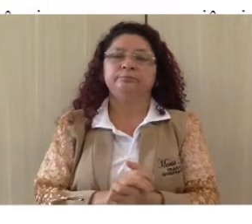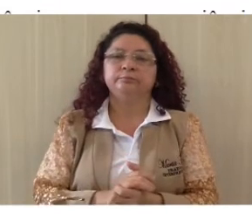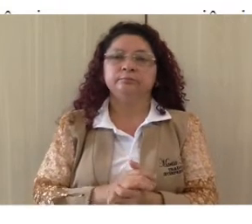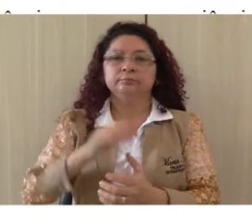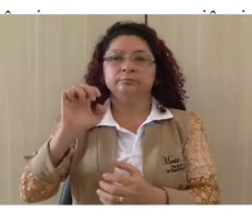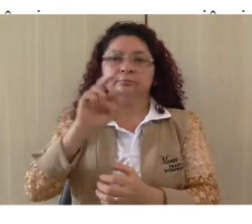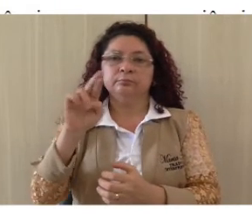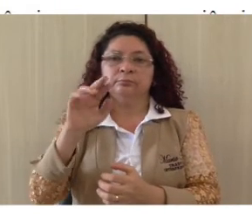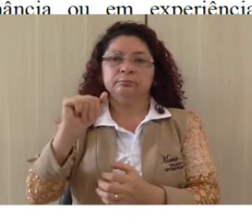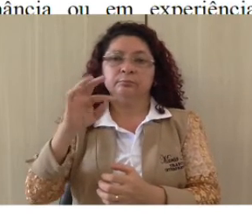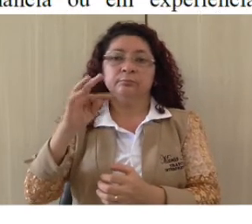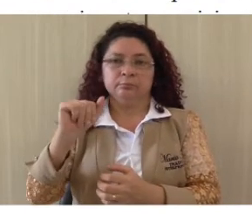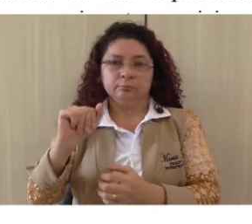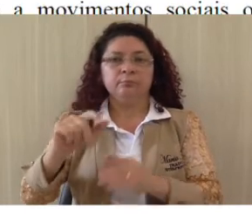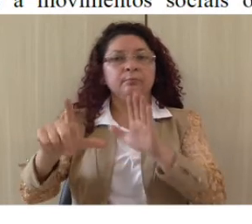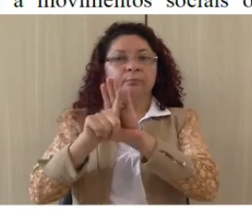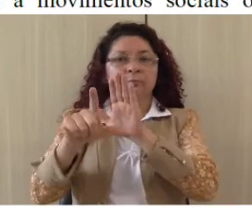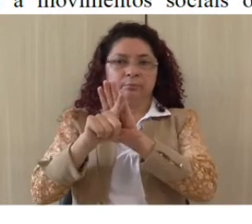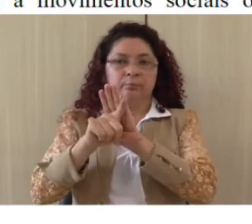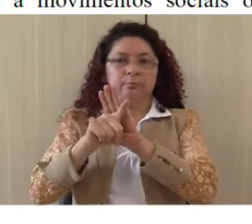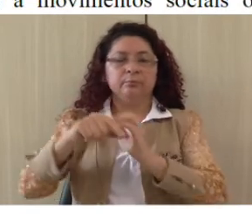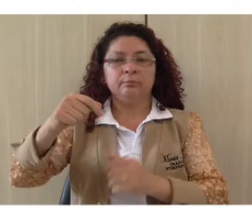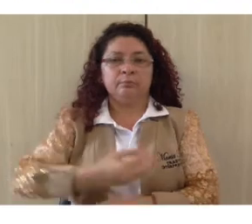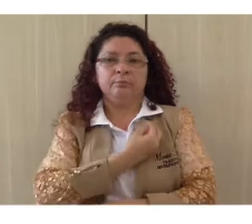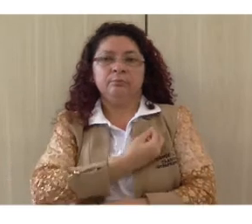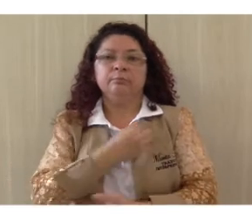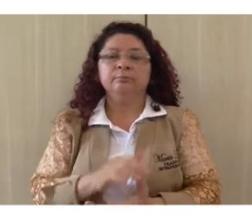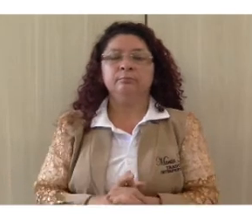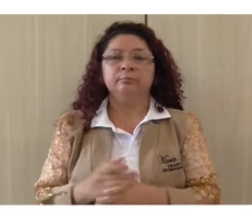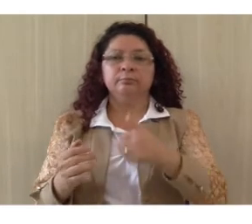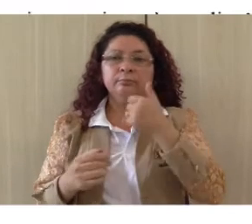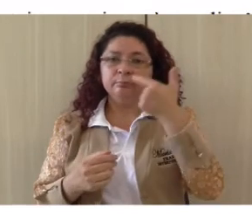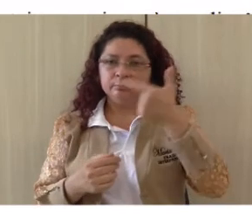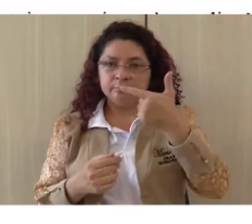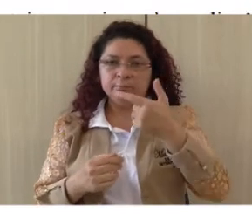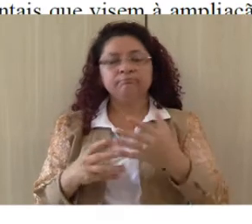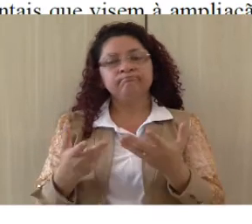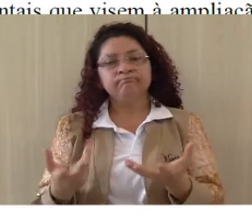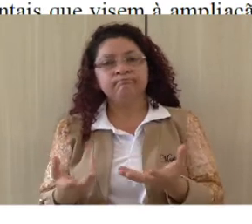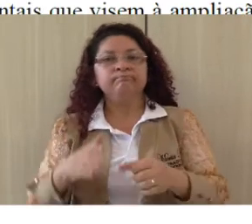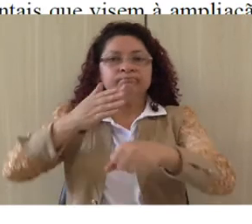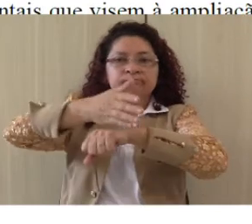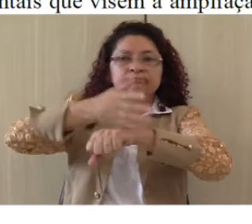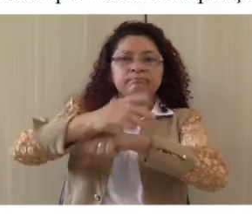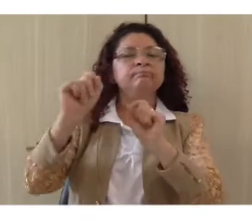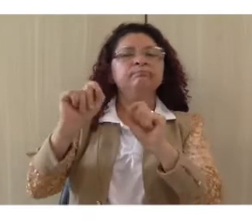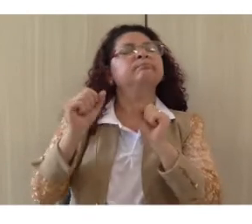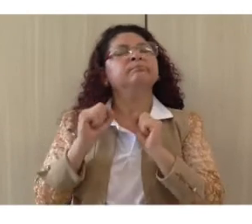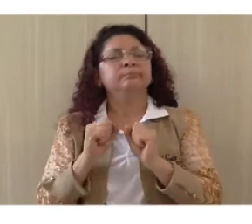a legislação vigente. Item 2. Das condições de